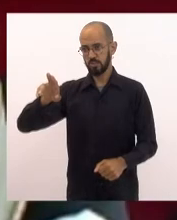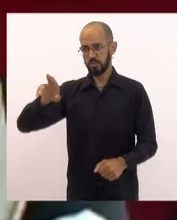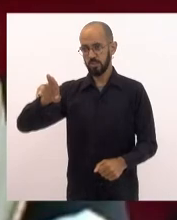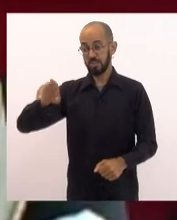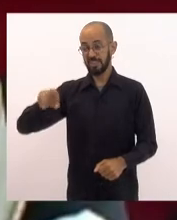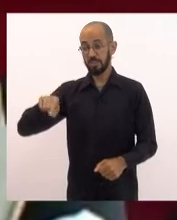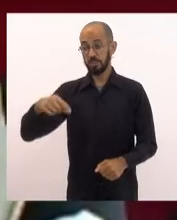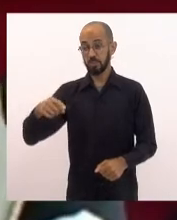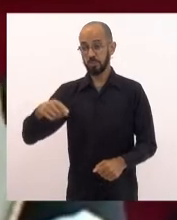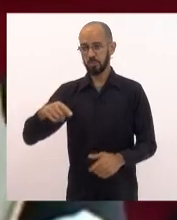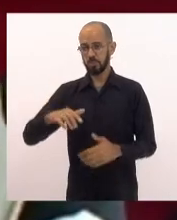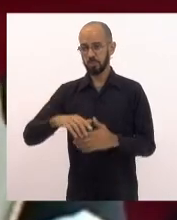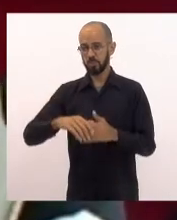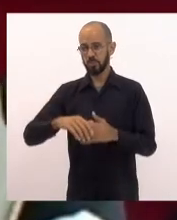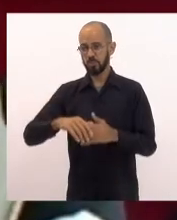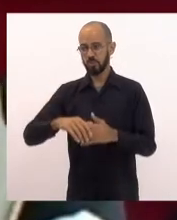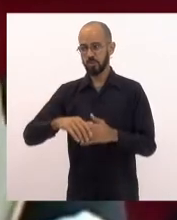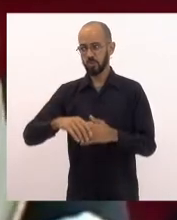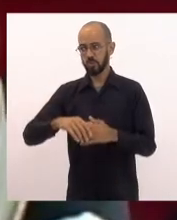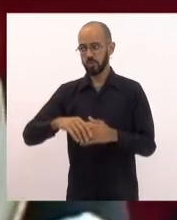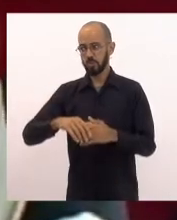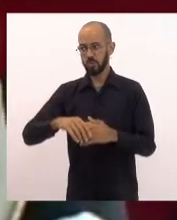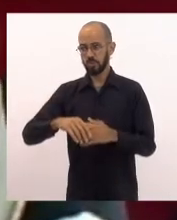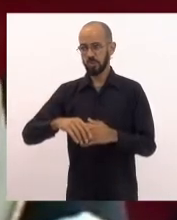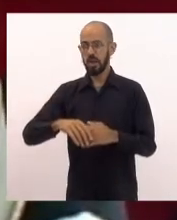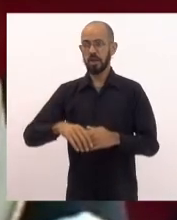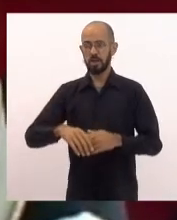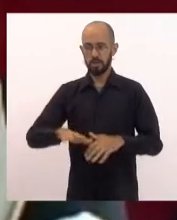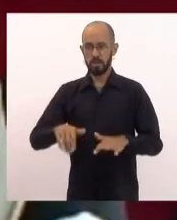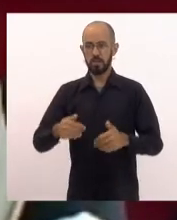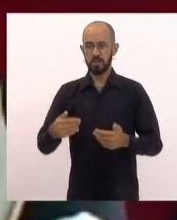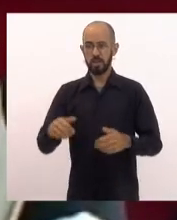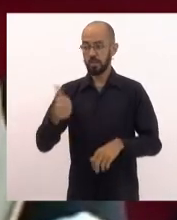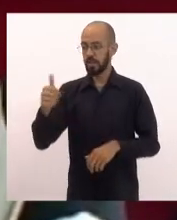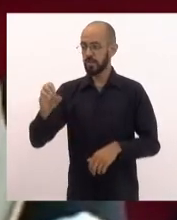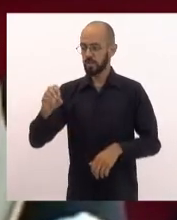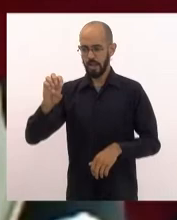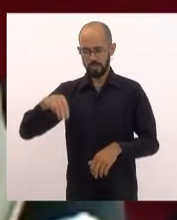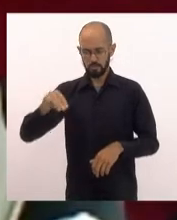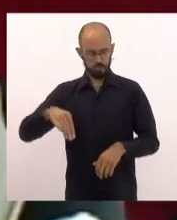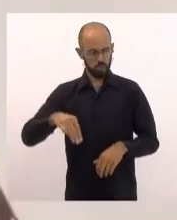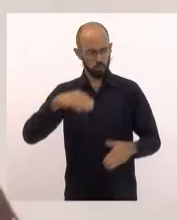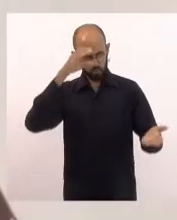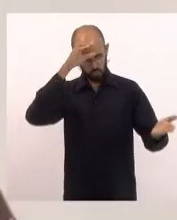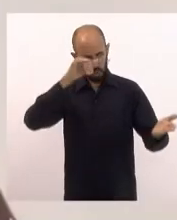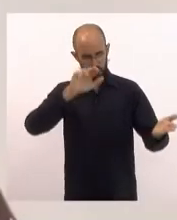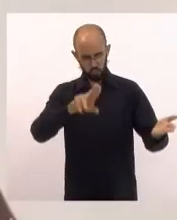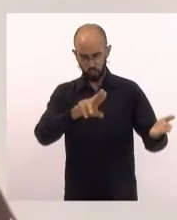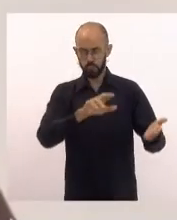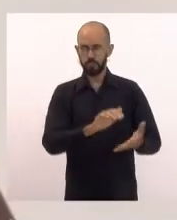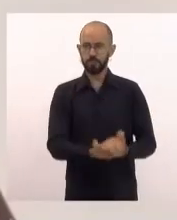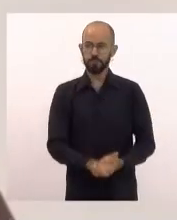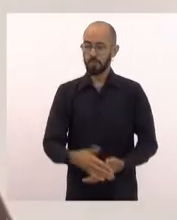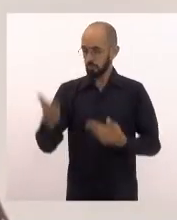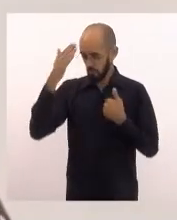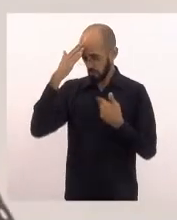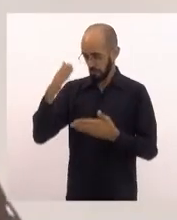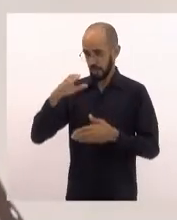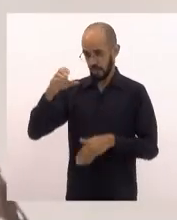sua manifestação do expediente final. Vossa Excelência tem 10 minutos. Obrigada, presidente Marta